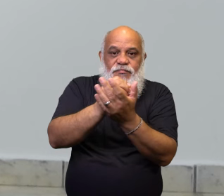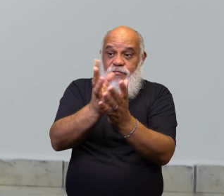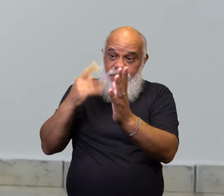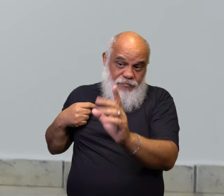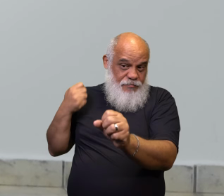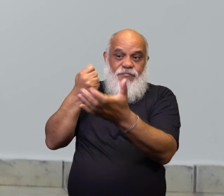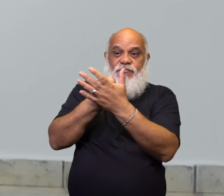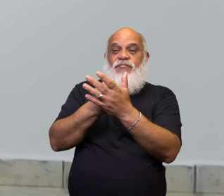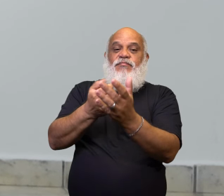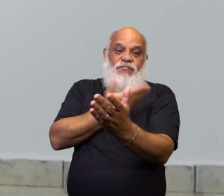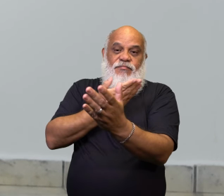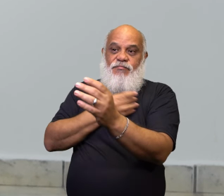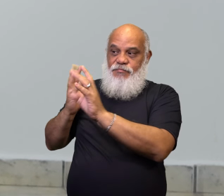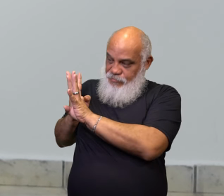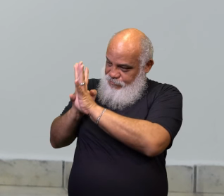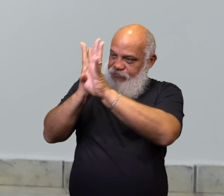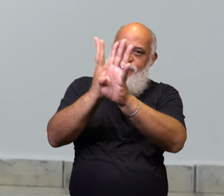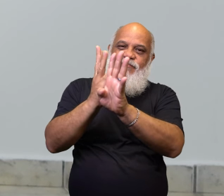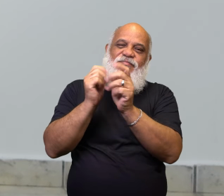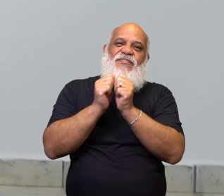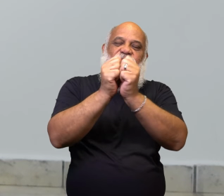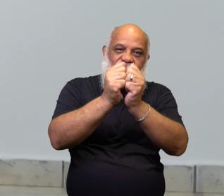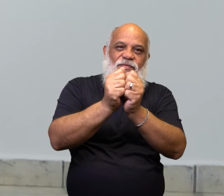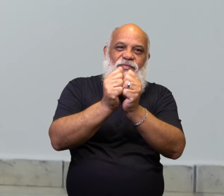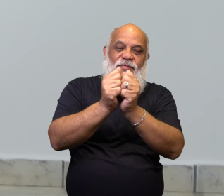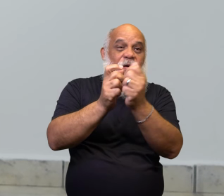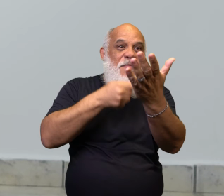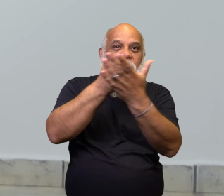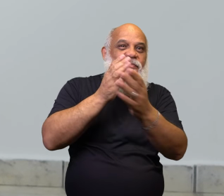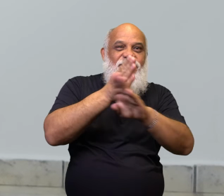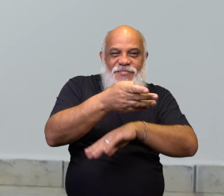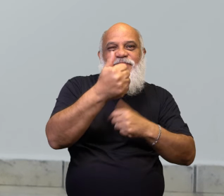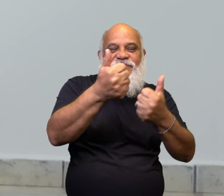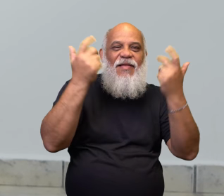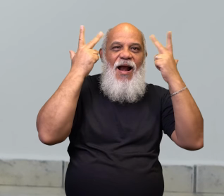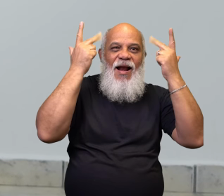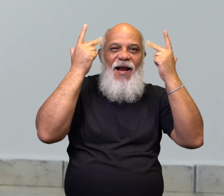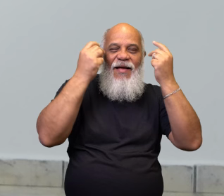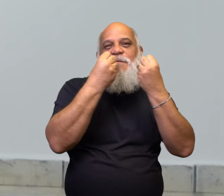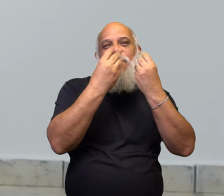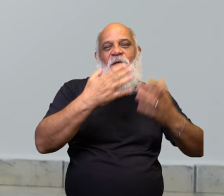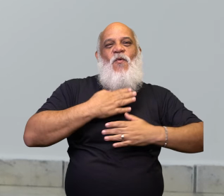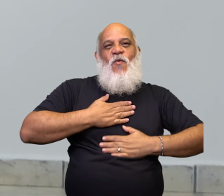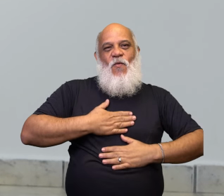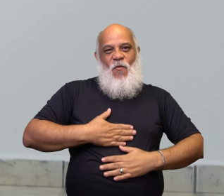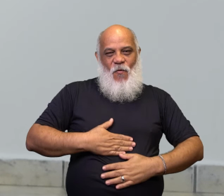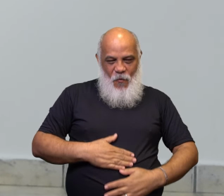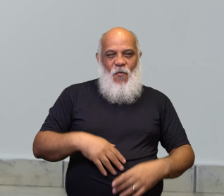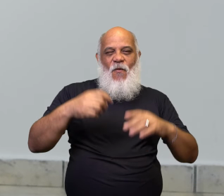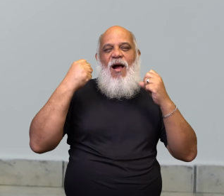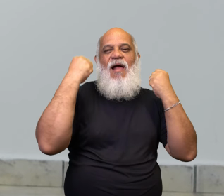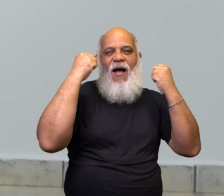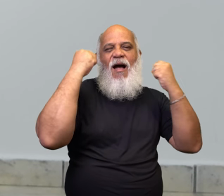Olha para vocês, é legal. Como nós tínhamos tio, daí para entrar na minha vida parte, na minha vida